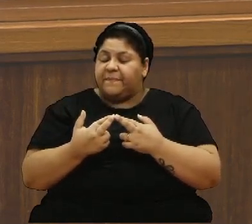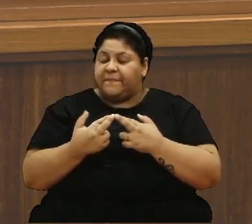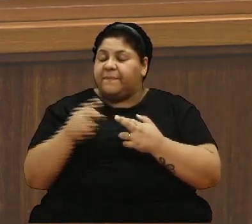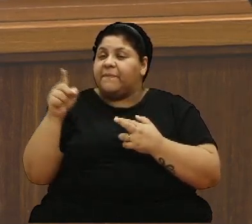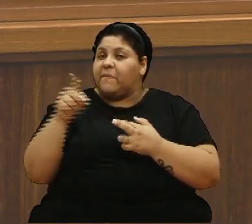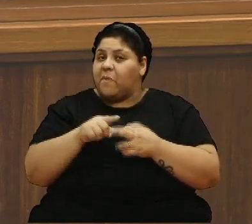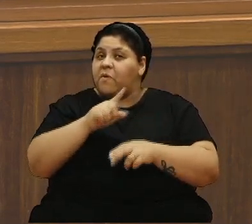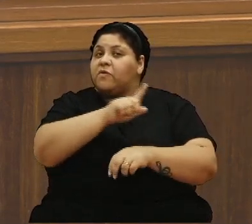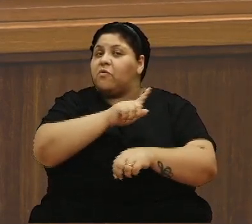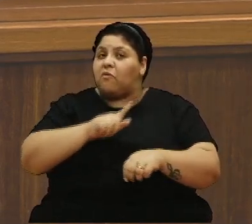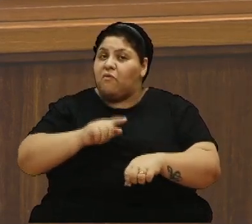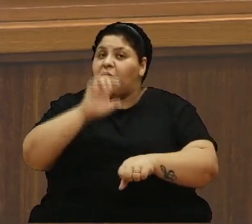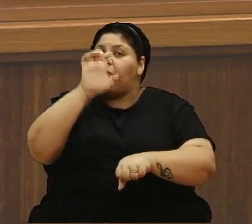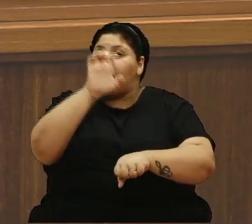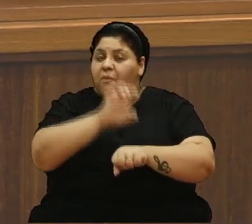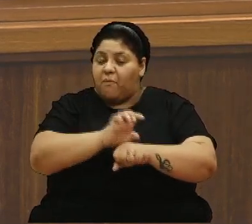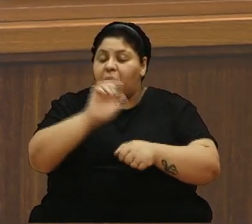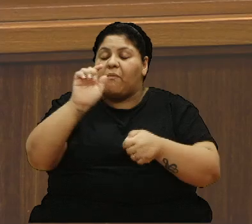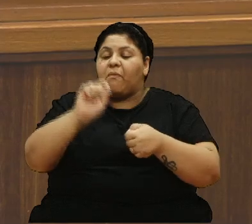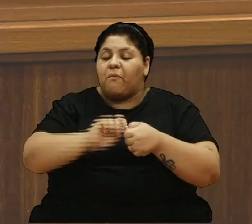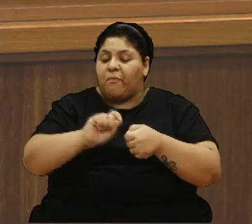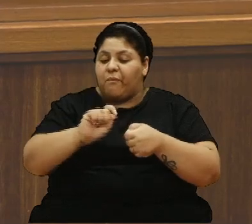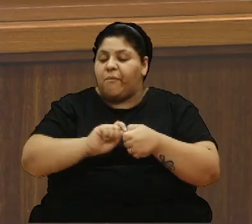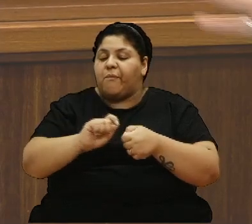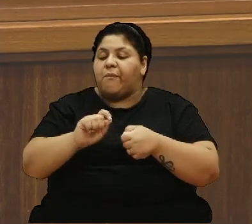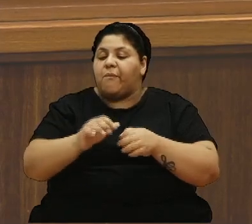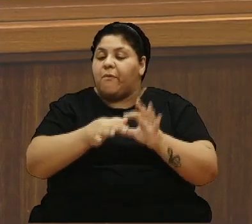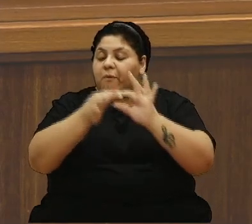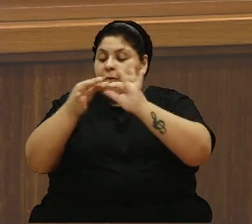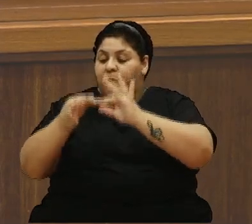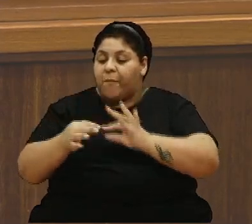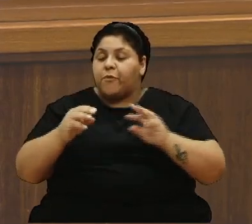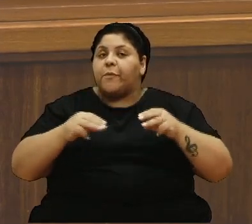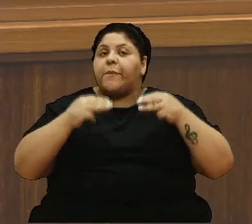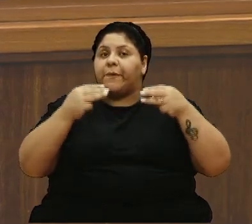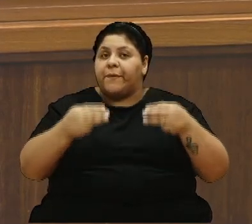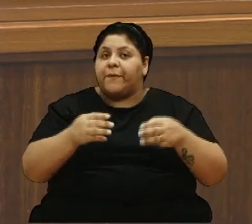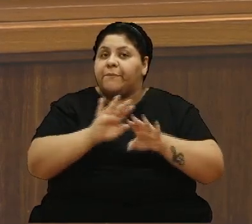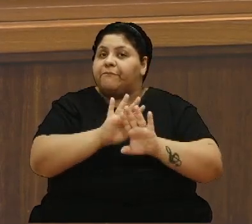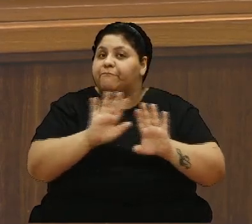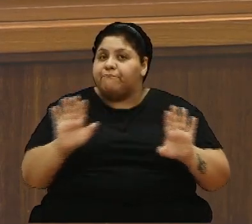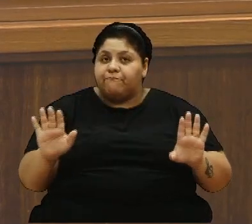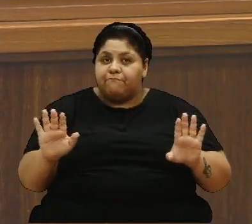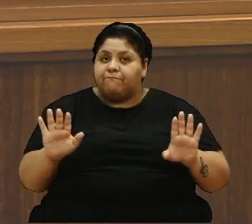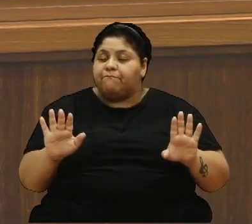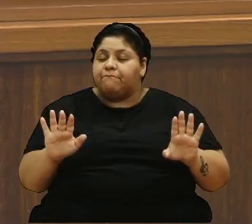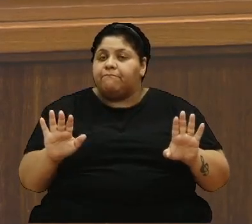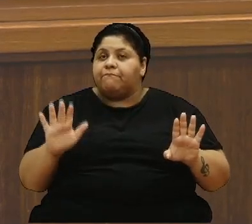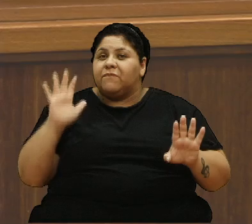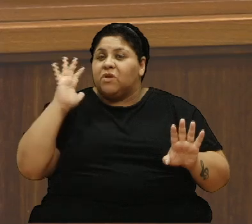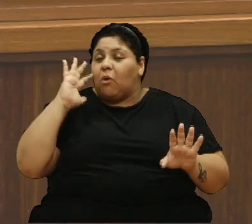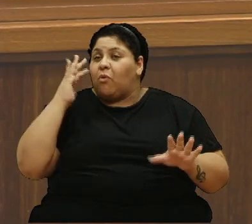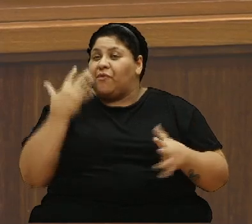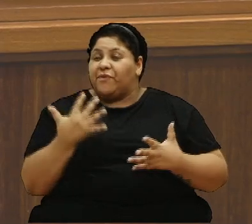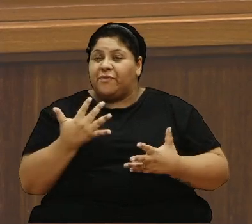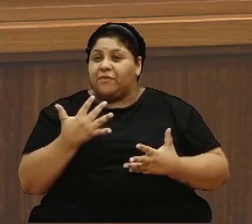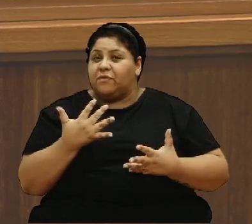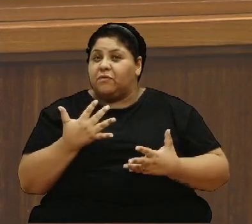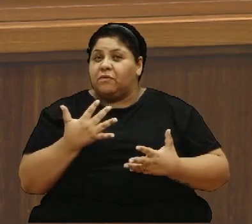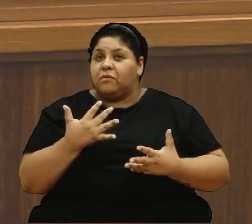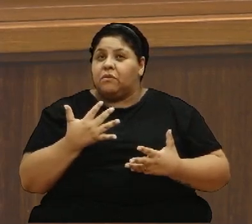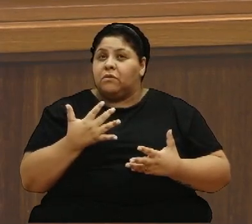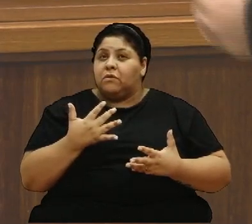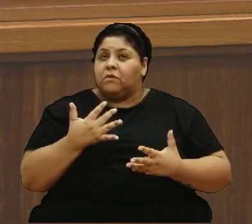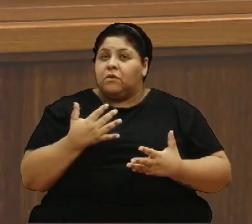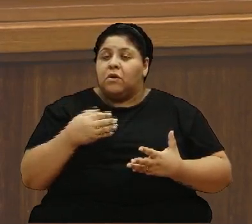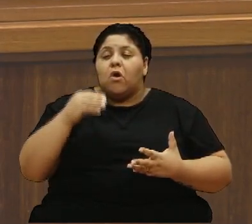governo estadual de fazer esta ponte com o Ministério e não está havendo sequer, óbvio, que a